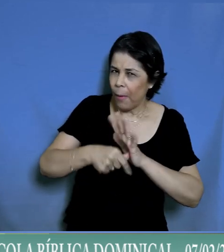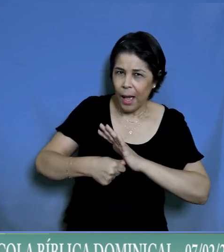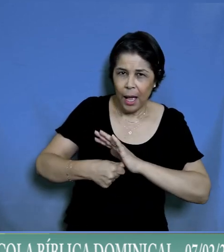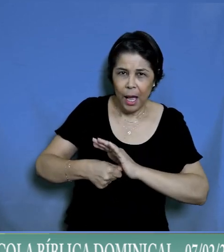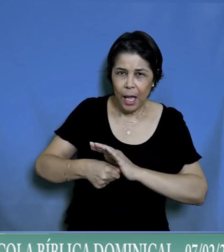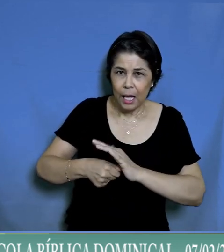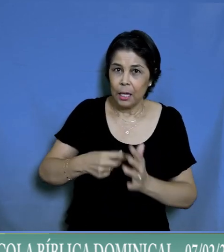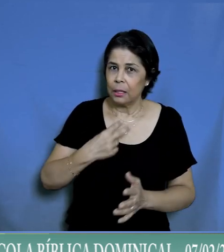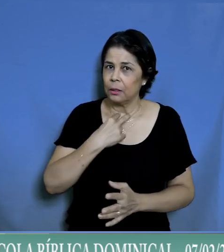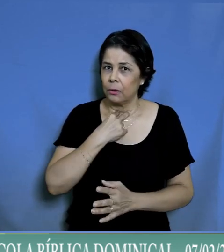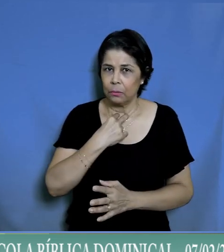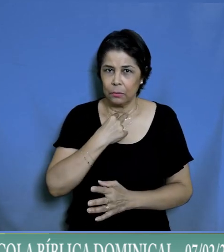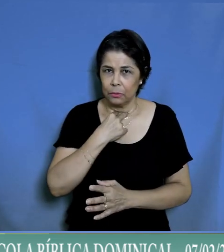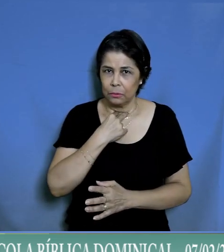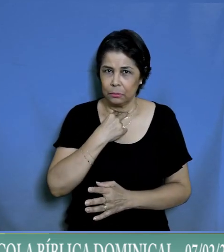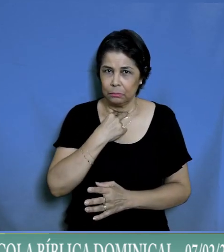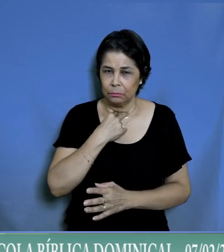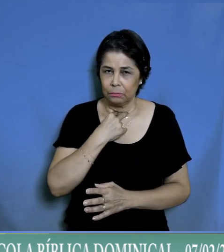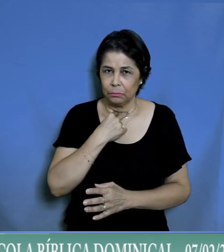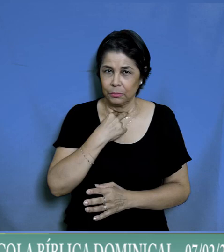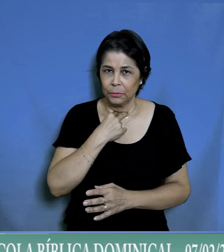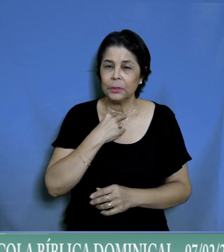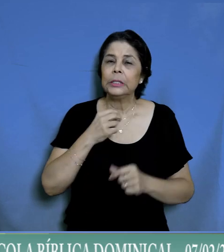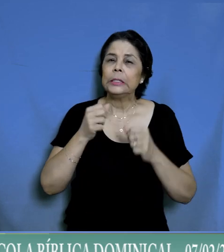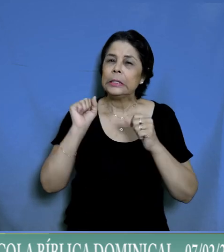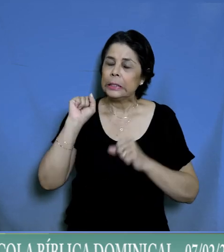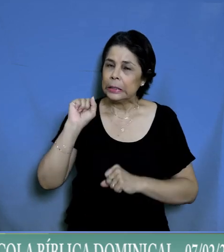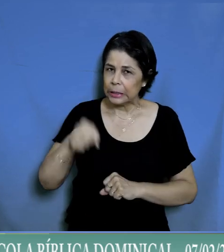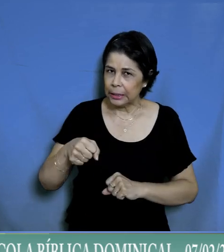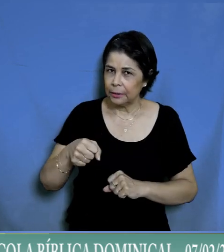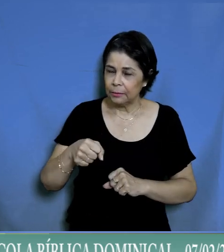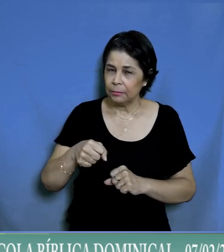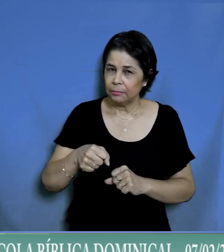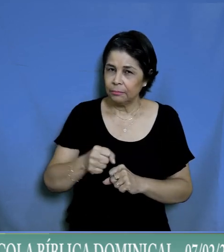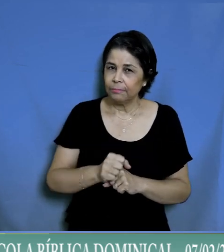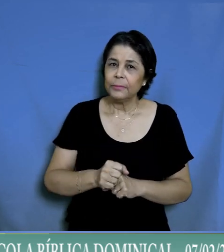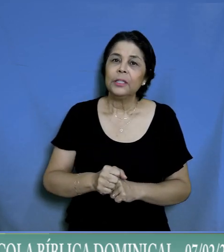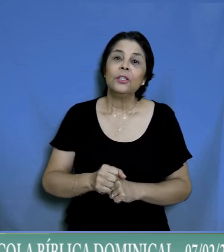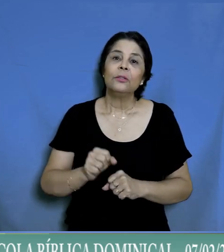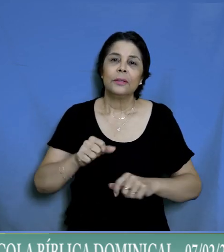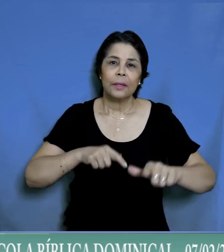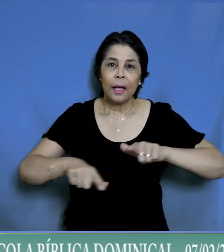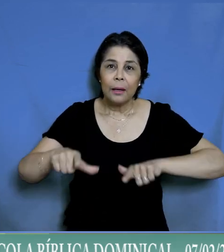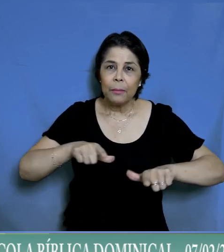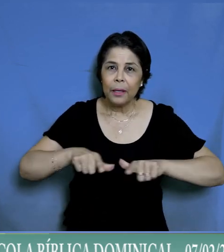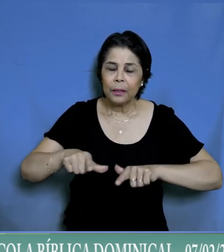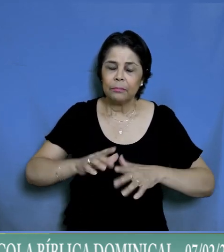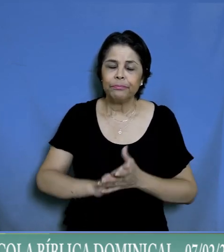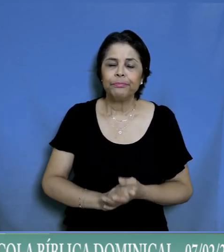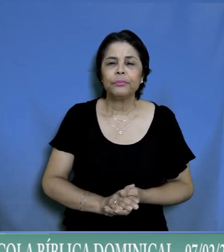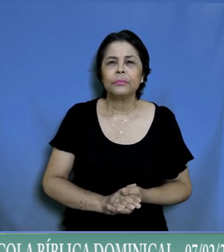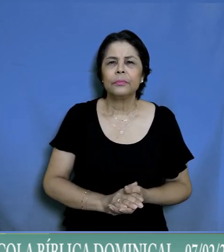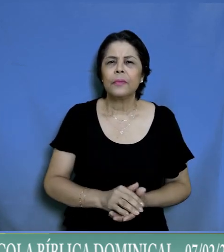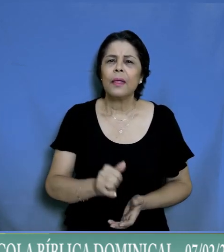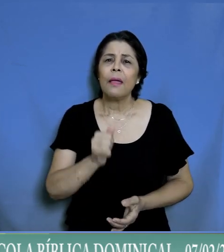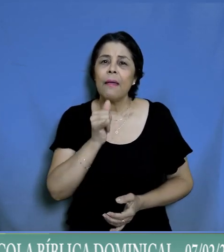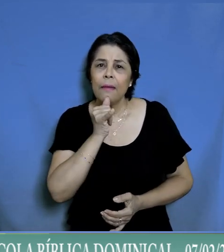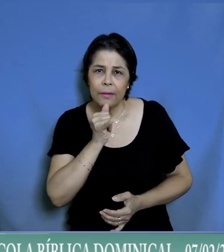bolsa, do alforje, do bornal. Como é fácil a gente no supermercado, às vezes, colocar alguma coisa a